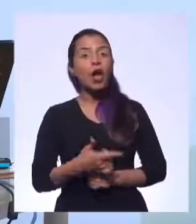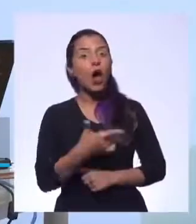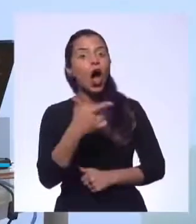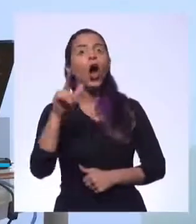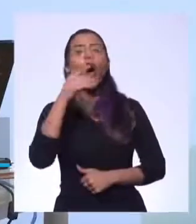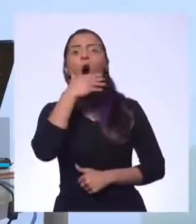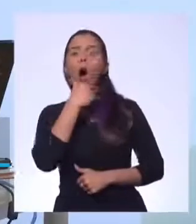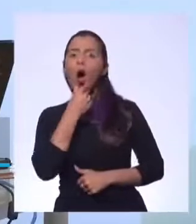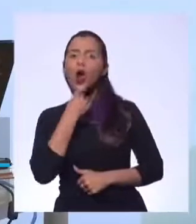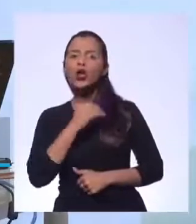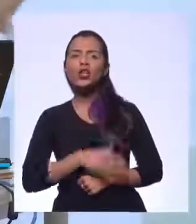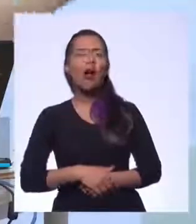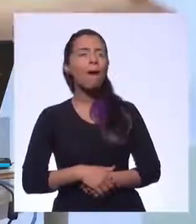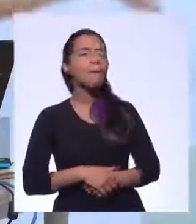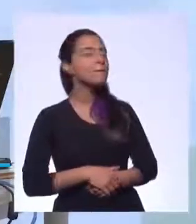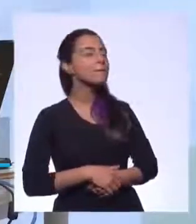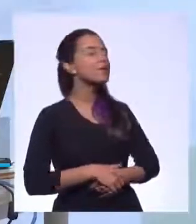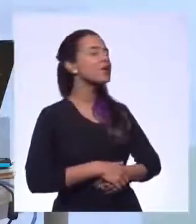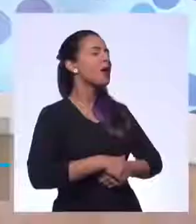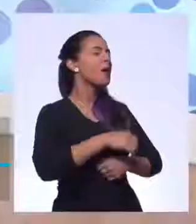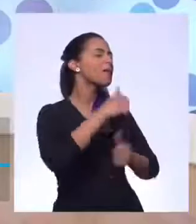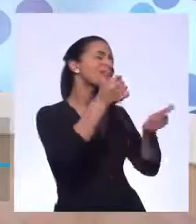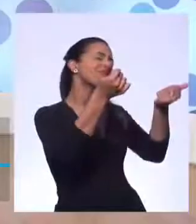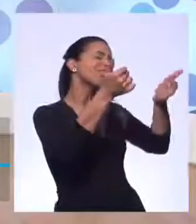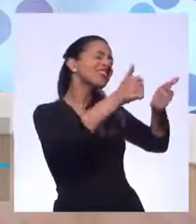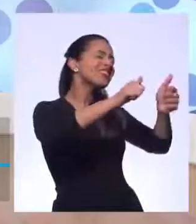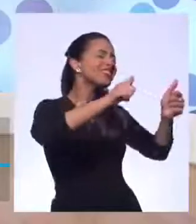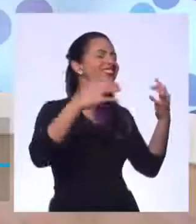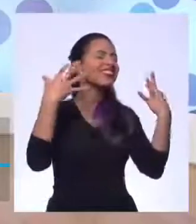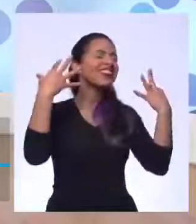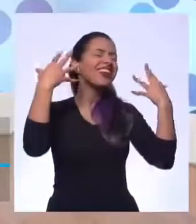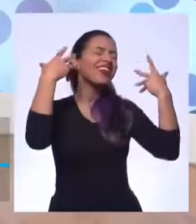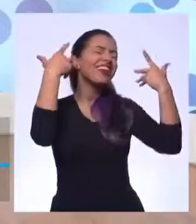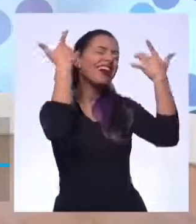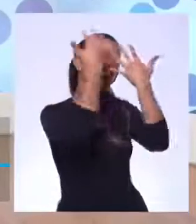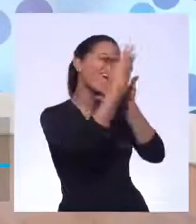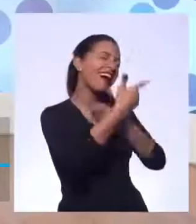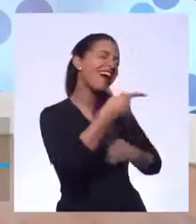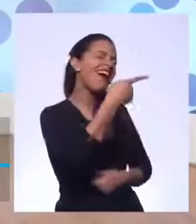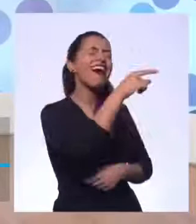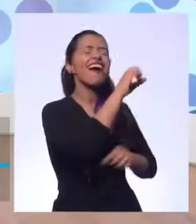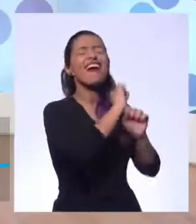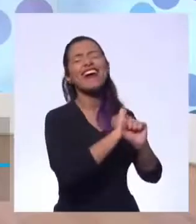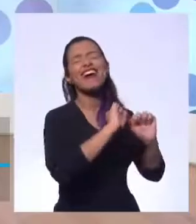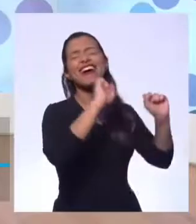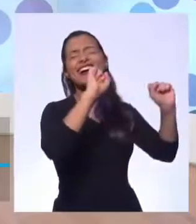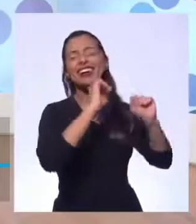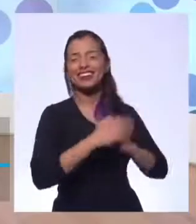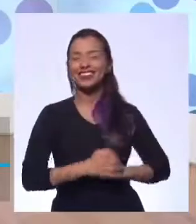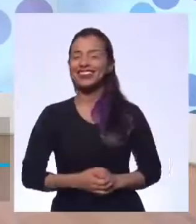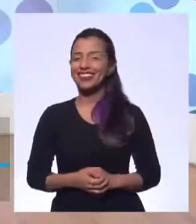empolgado grita: uma deusa, uma louca, uma feiticeira. Jesus, a